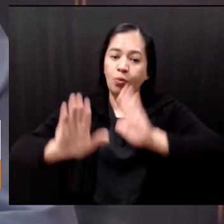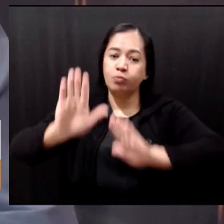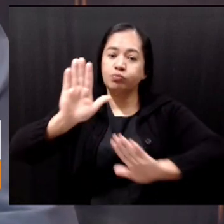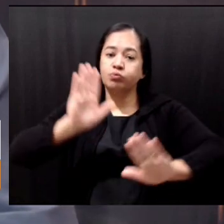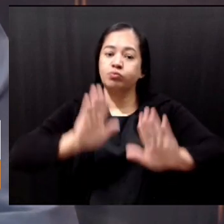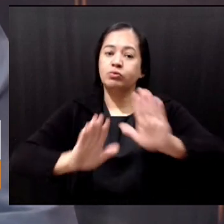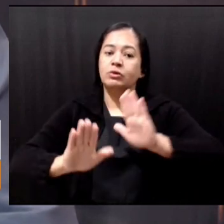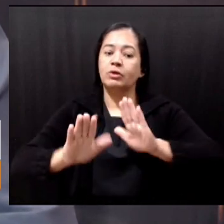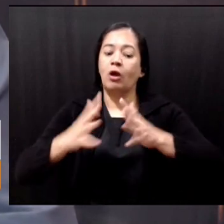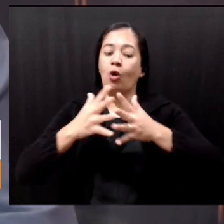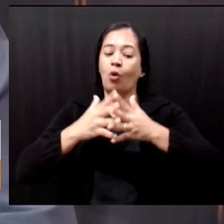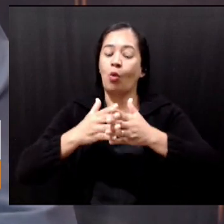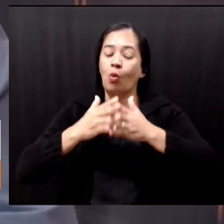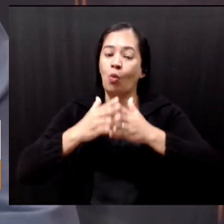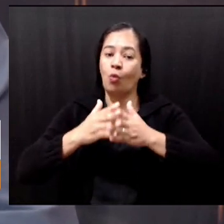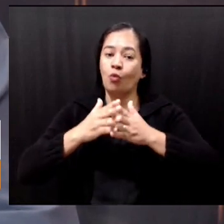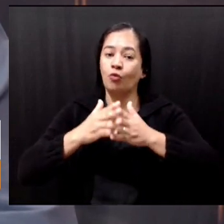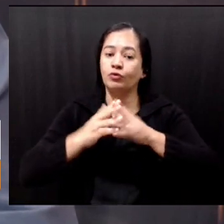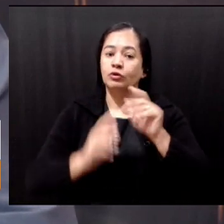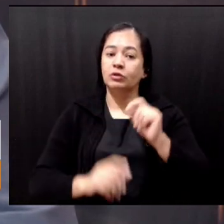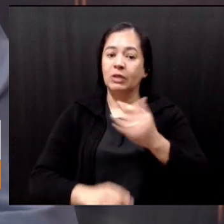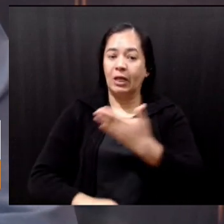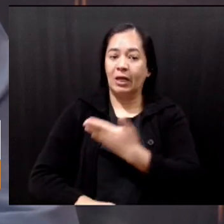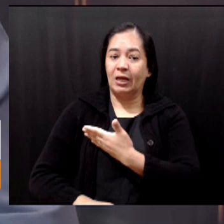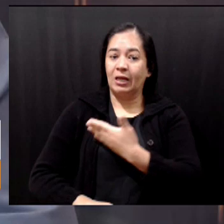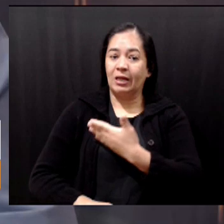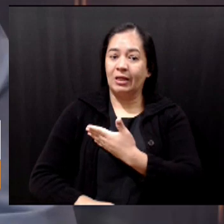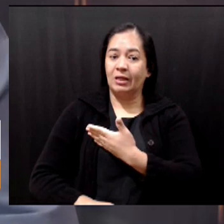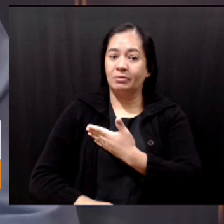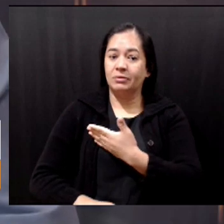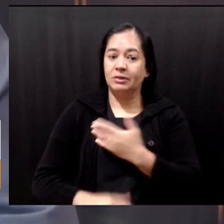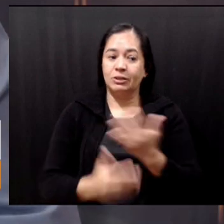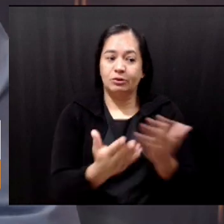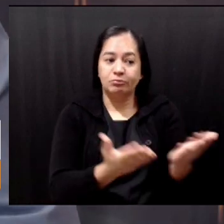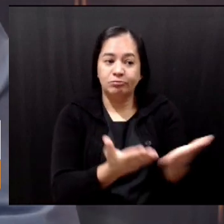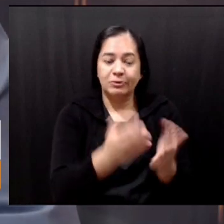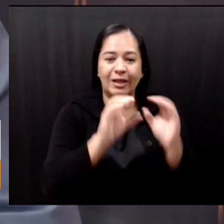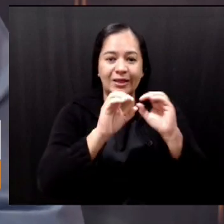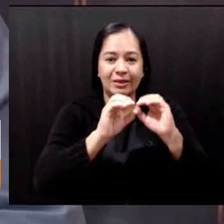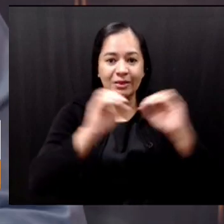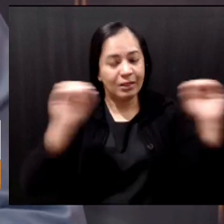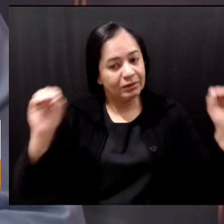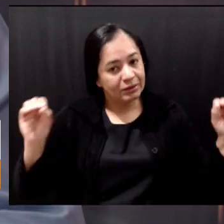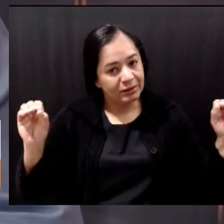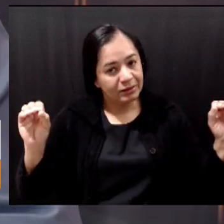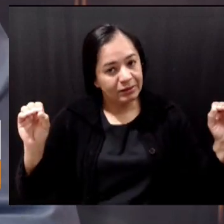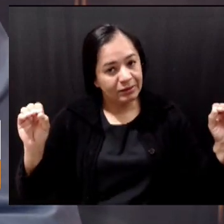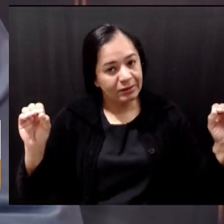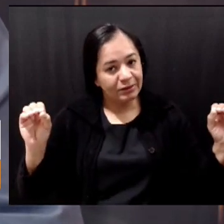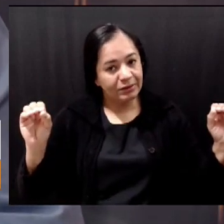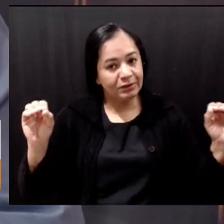com amizade sem manutenção alguma. Uhum. Então, nesse sentido, a gente precisa